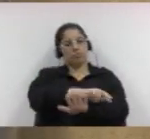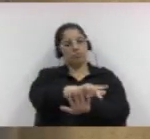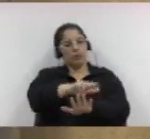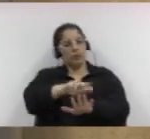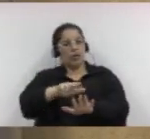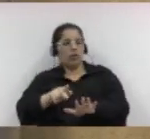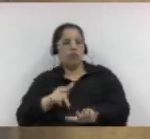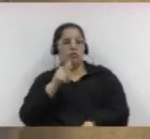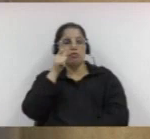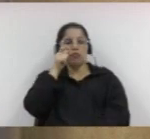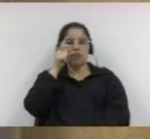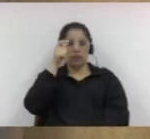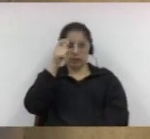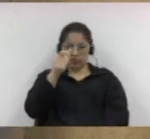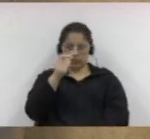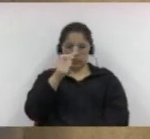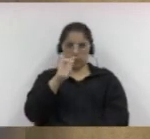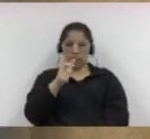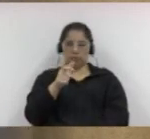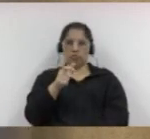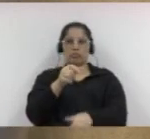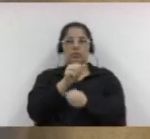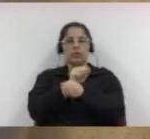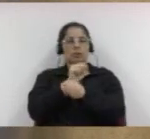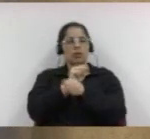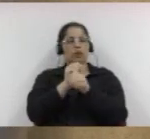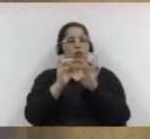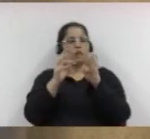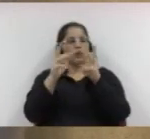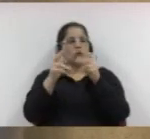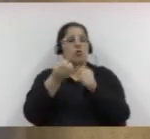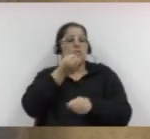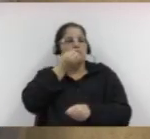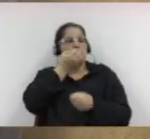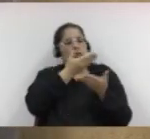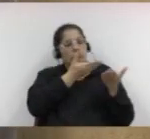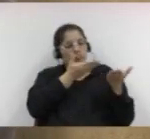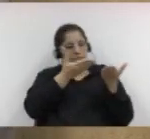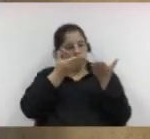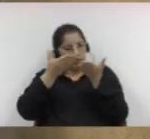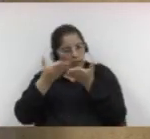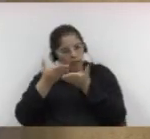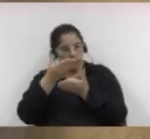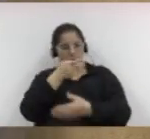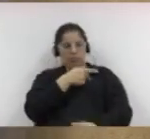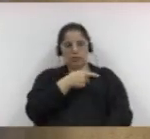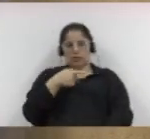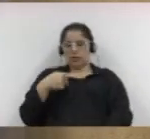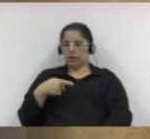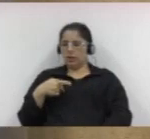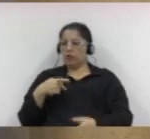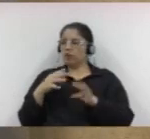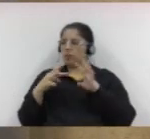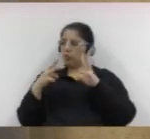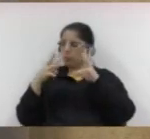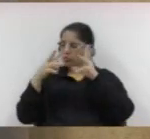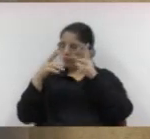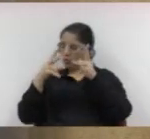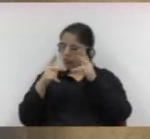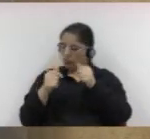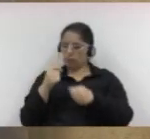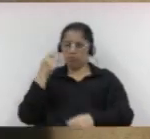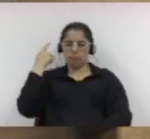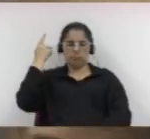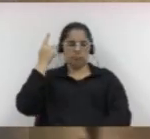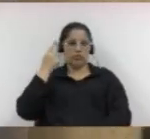demandas e interesses, espero que vocês todos sejam bem acolhidos pela casa, pelo presidente, pelos demais vereadores e que tenham